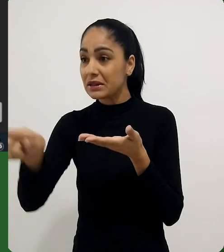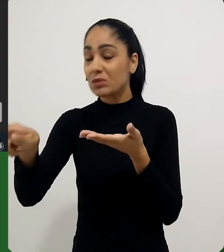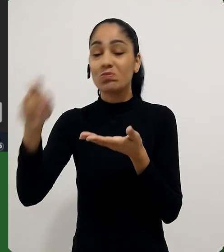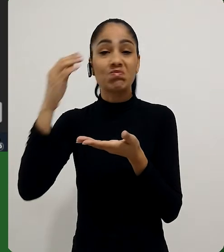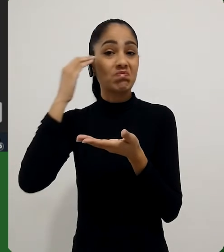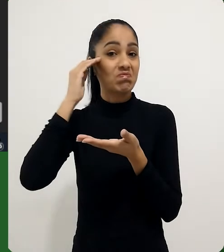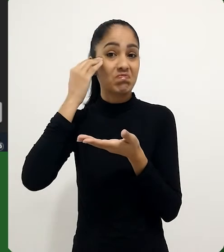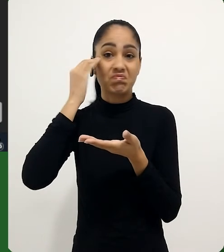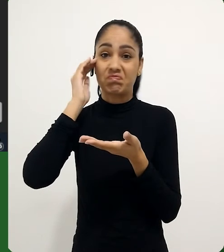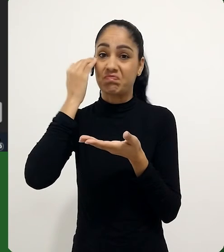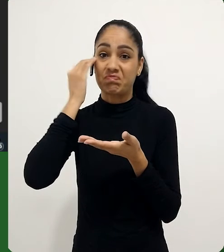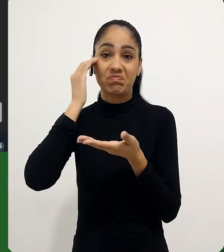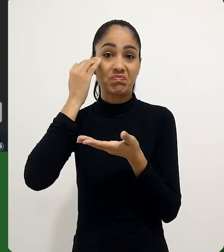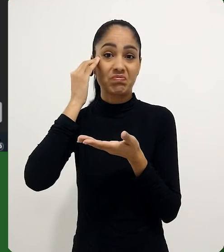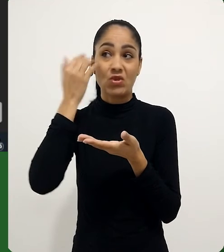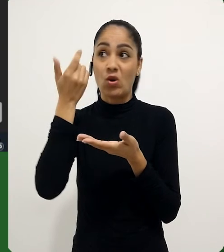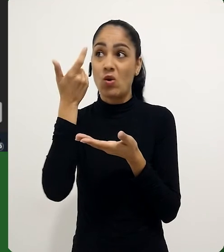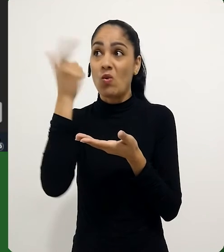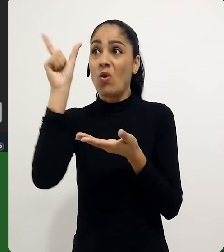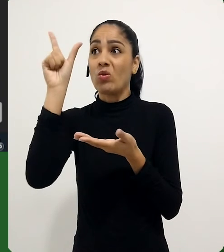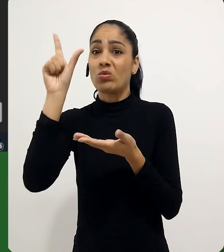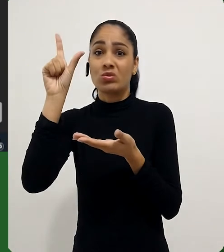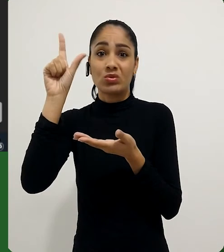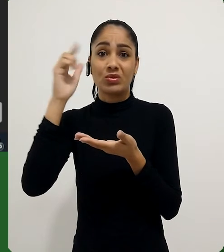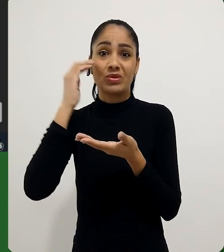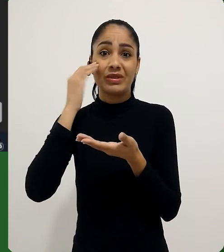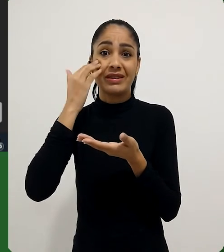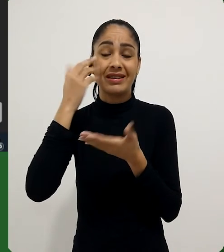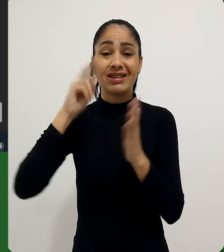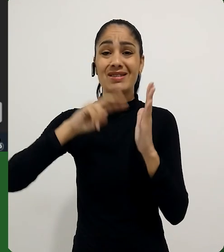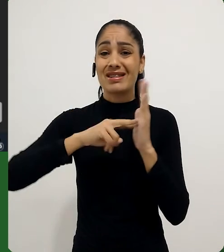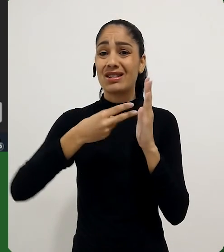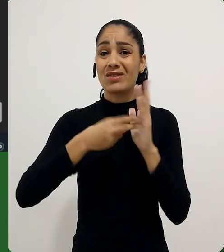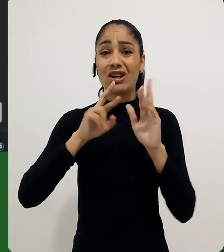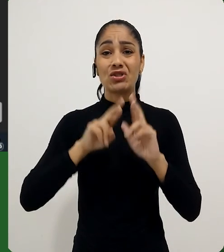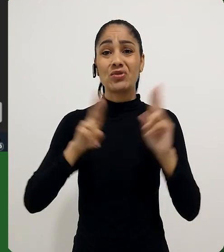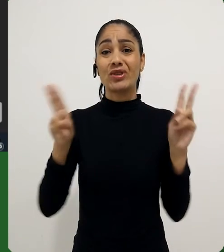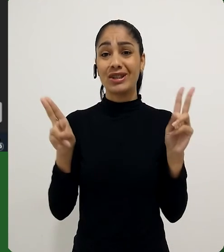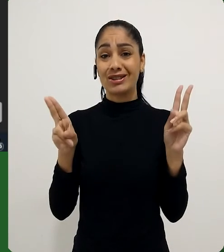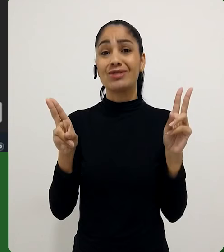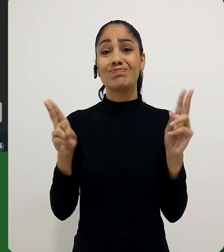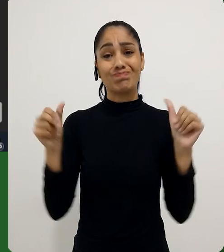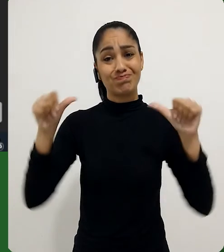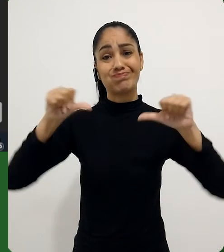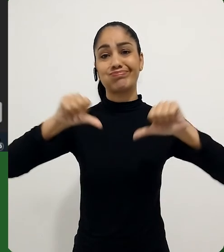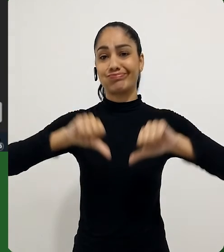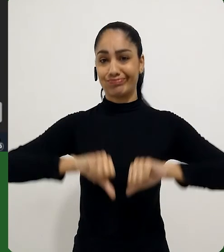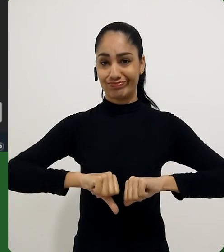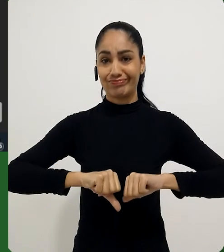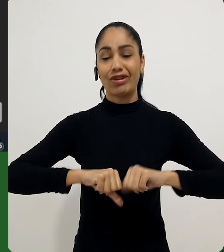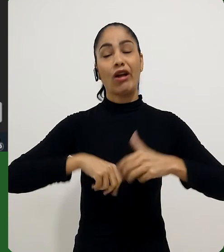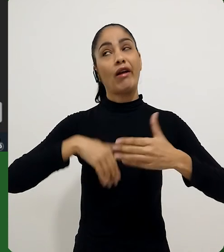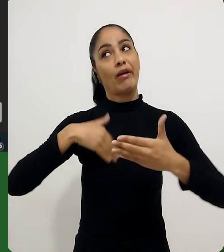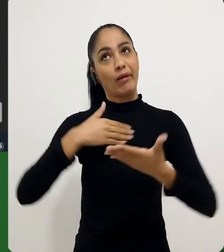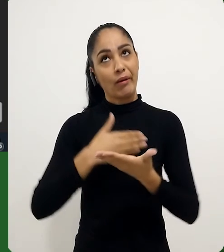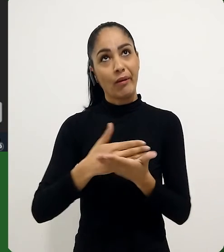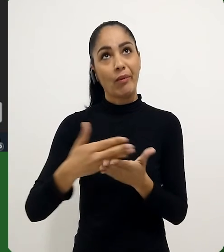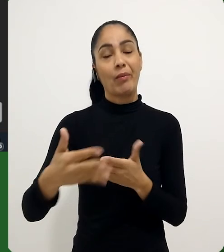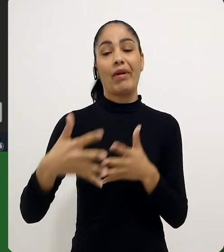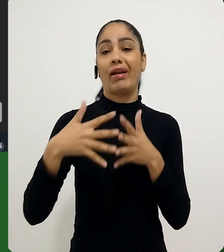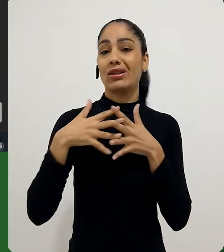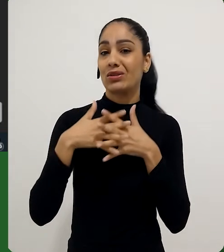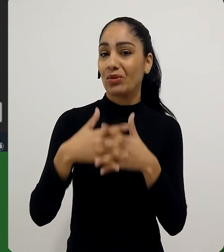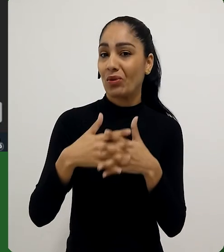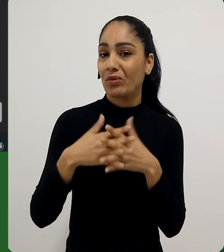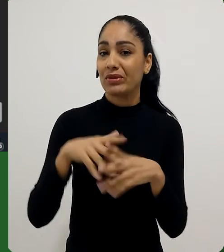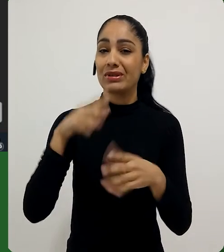uma mensagem e os outros vão entender um outro significado ou outros significados. E aí é